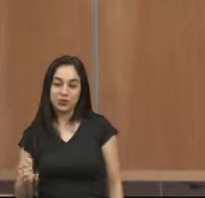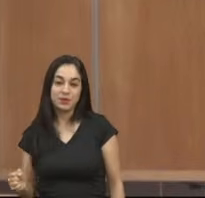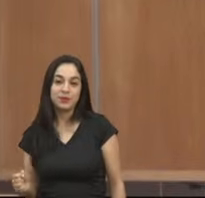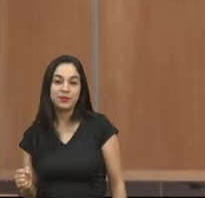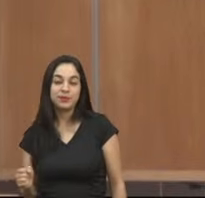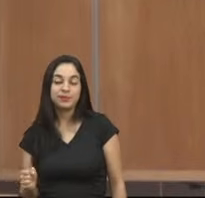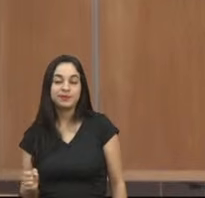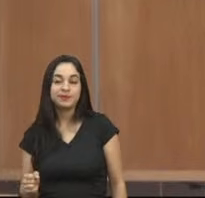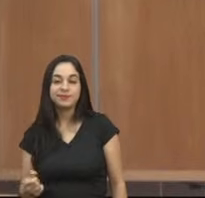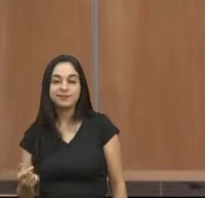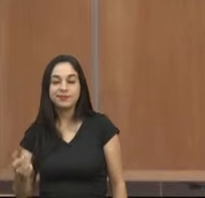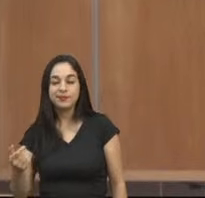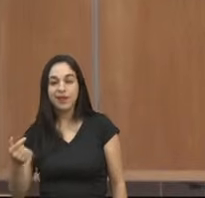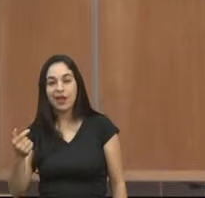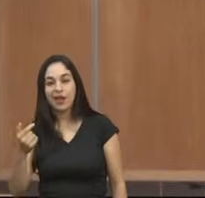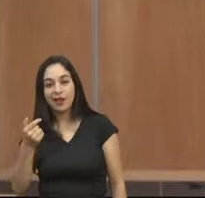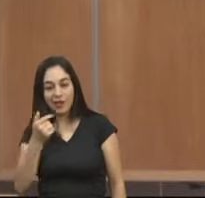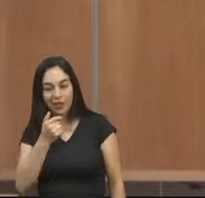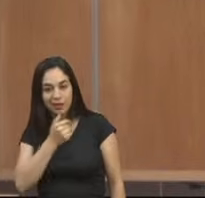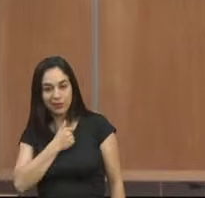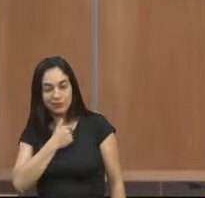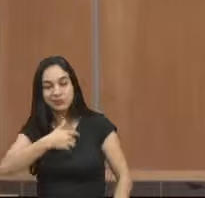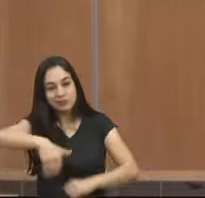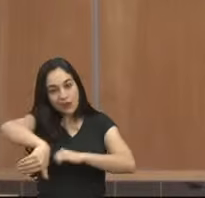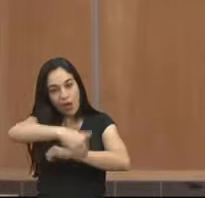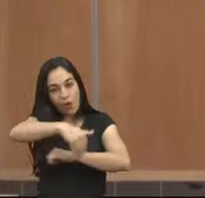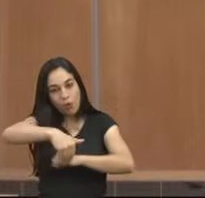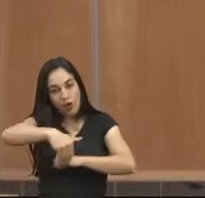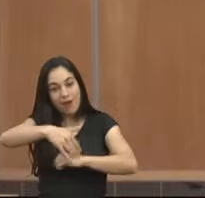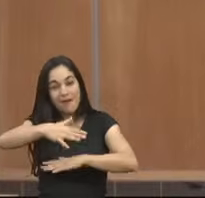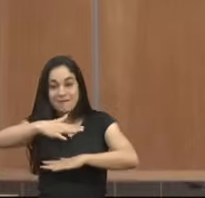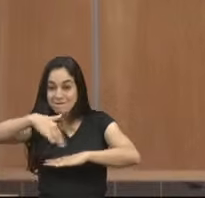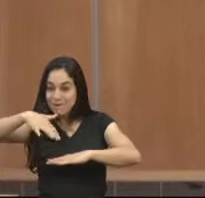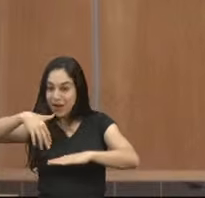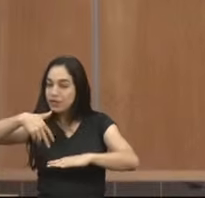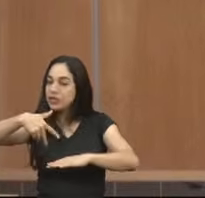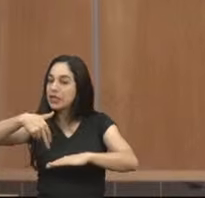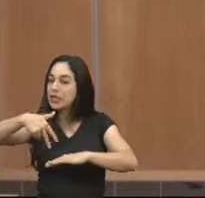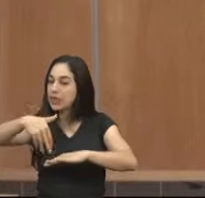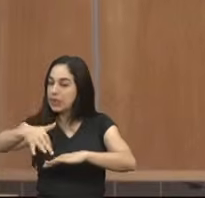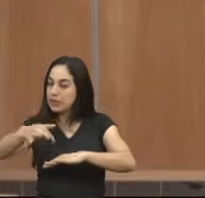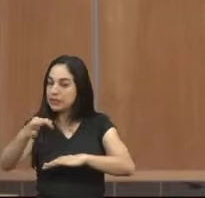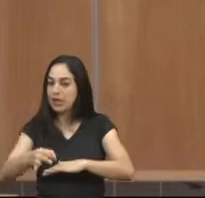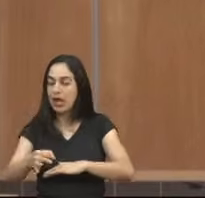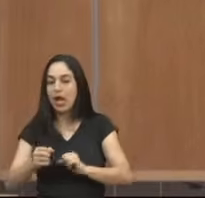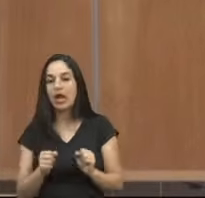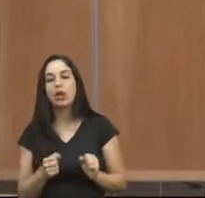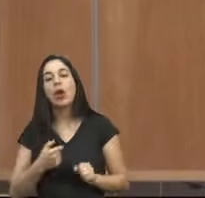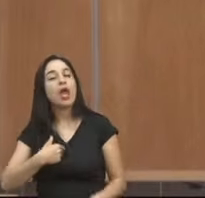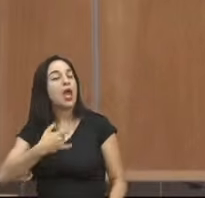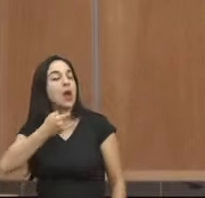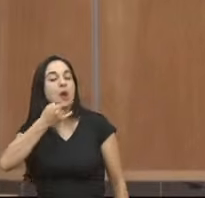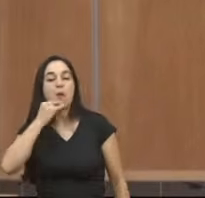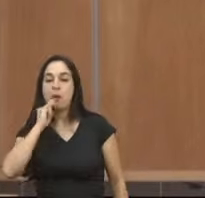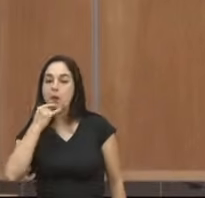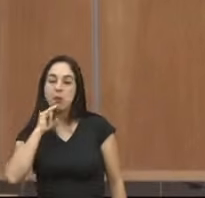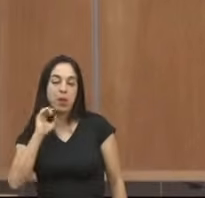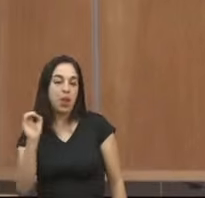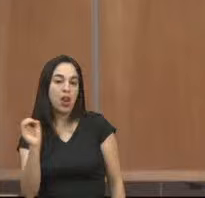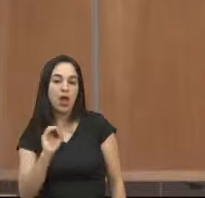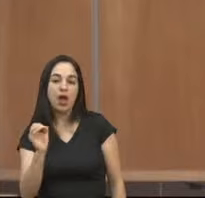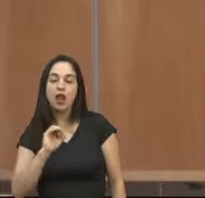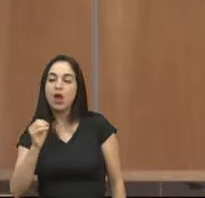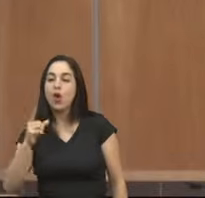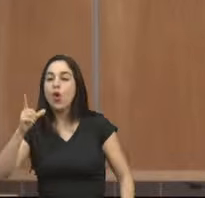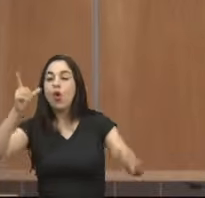Estou andando nas faixas certas, não estou andando assim de correria, não bebo mais. Estou